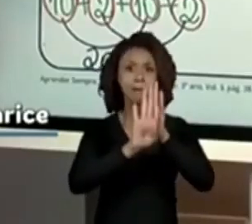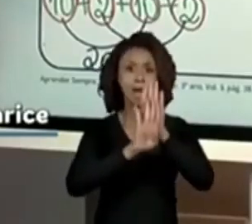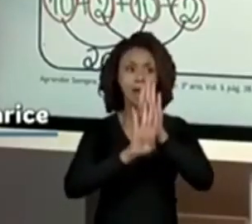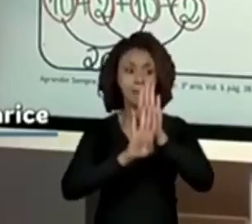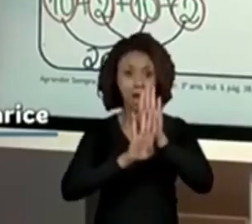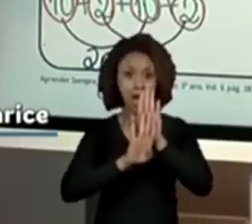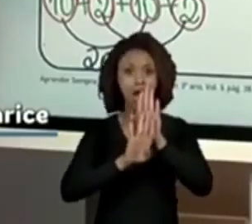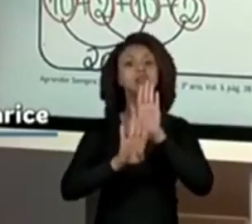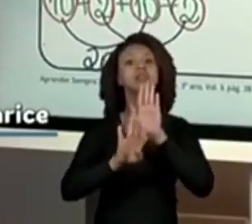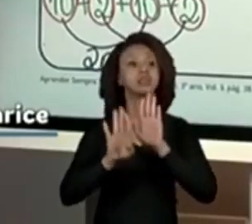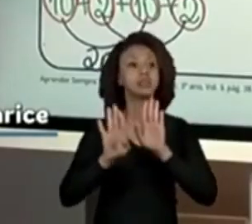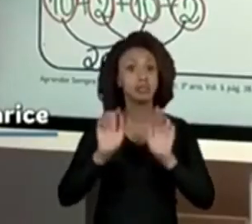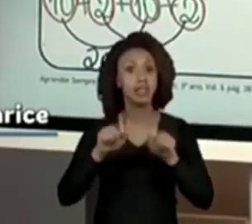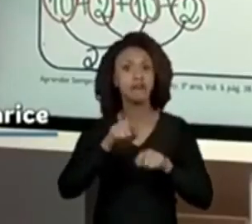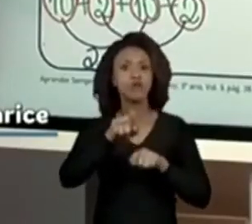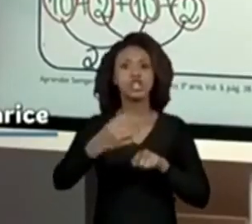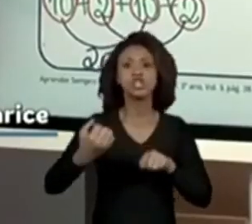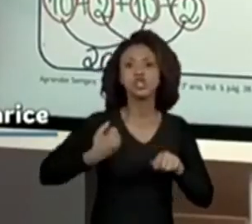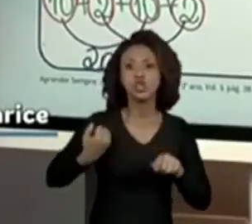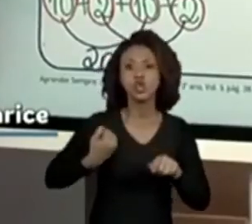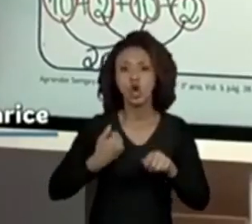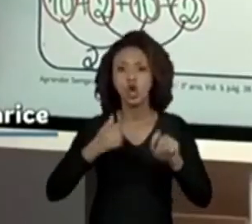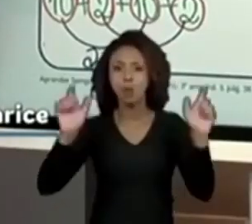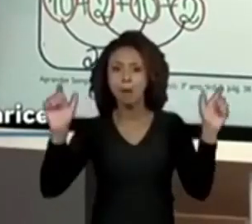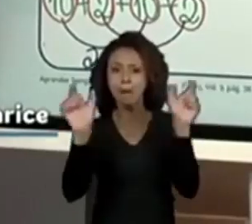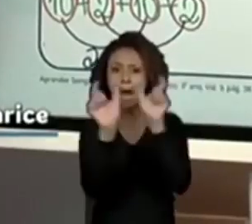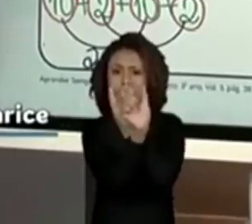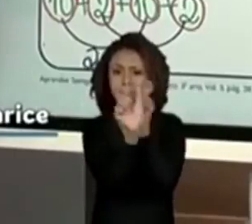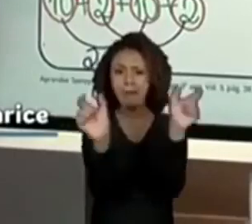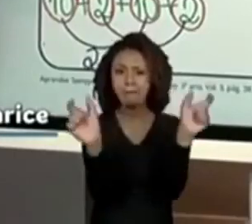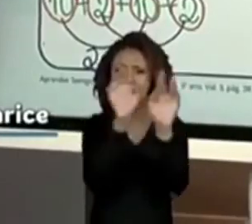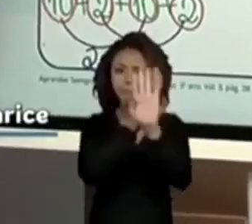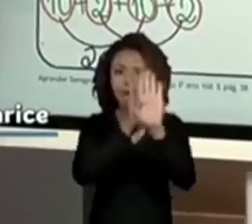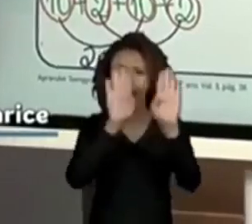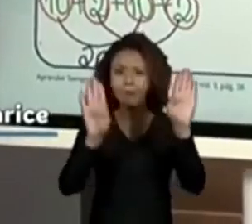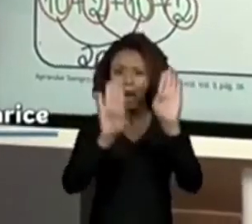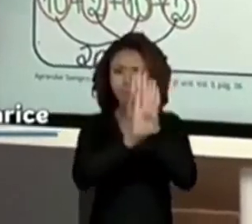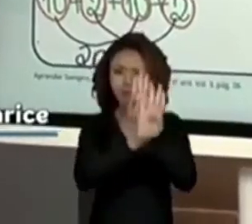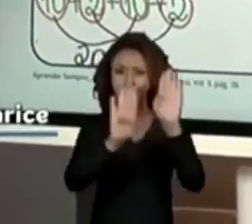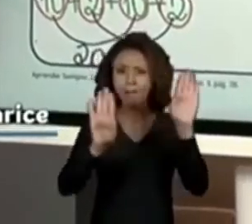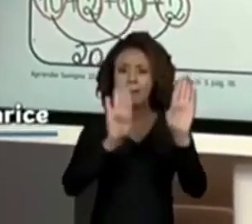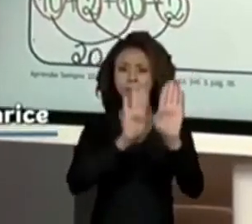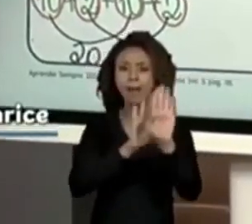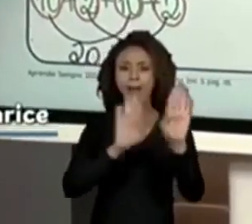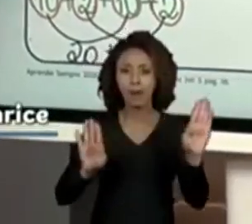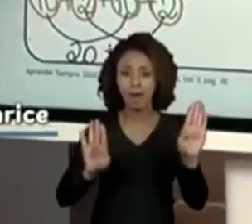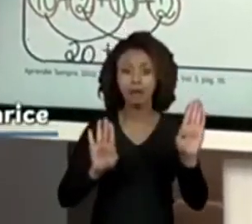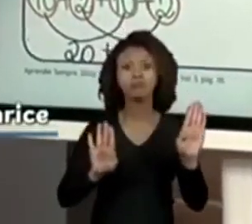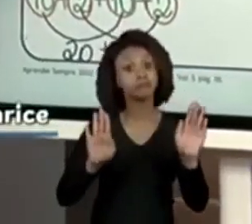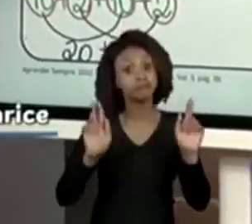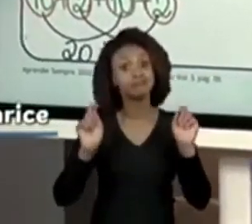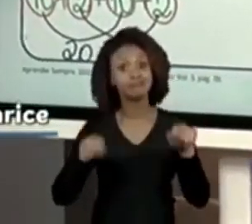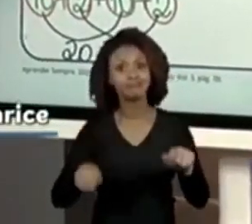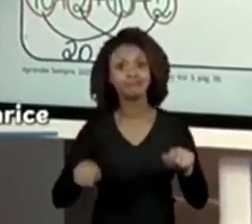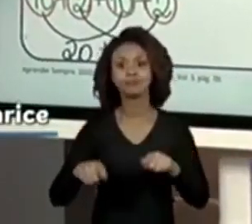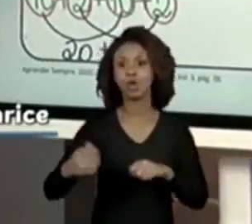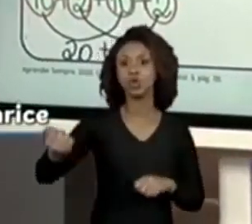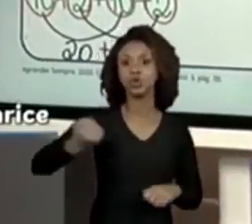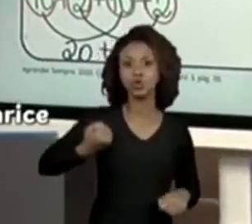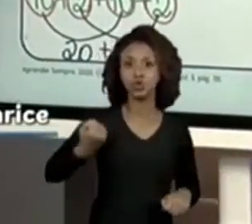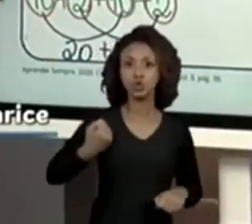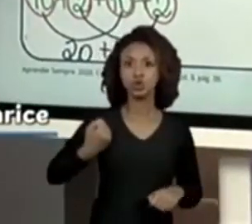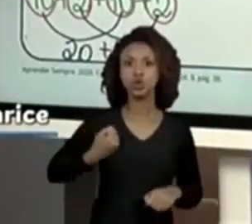números. Lembra, Isabelle? E aí, a gente foi decompondo os números que estavam escritos